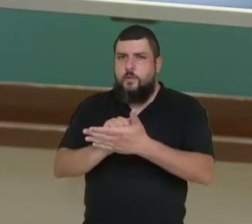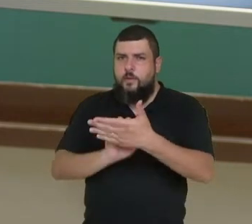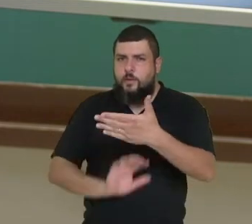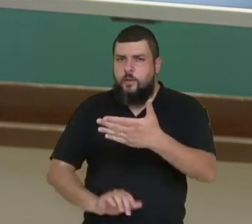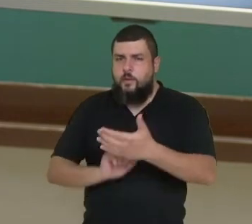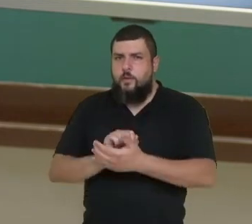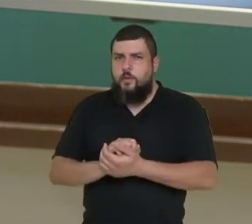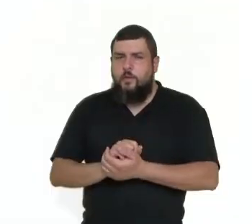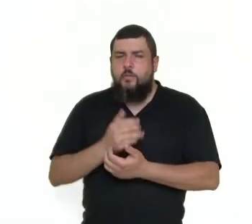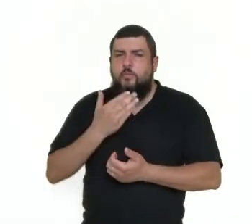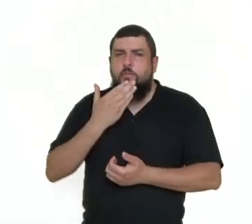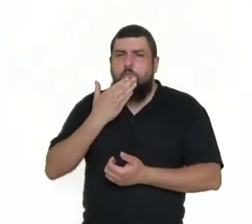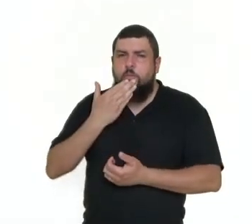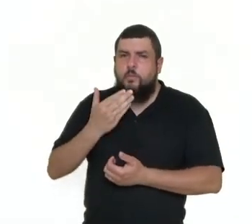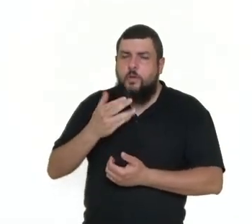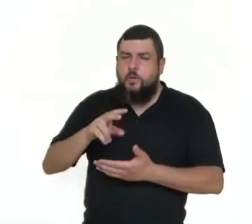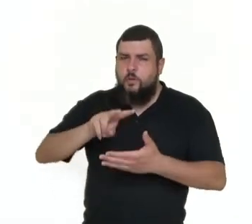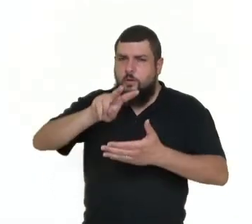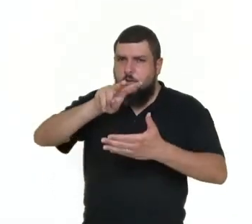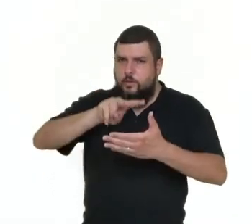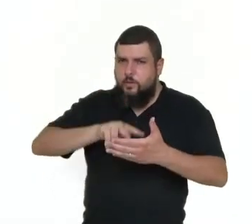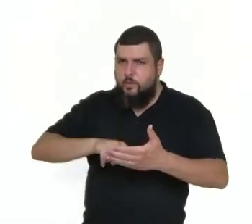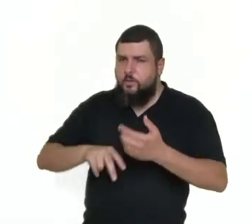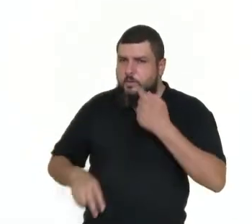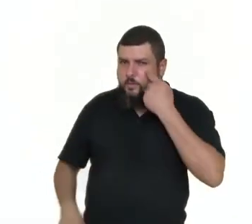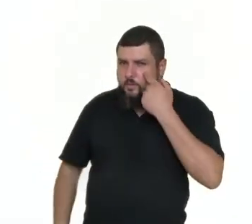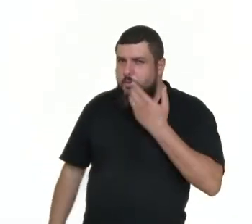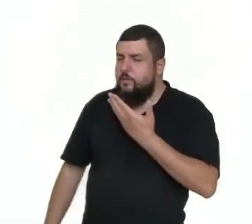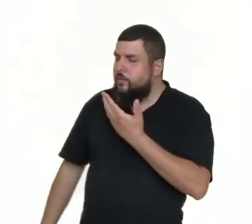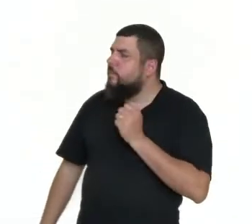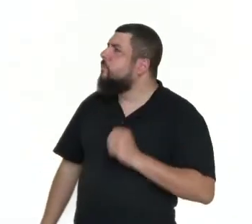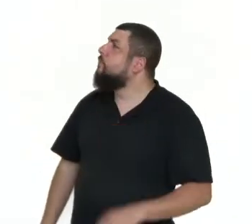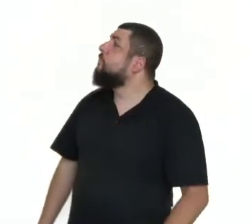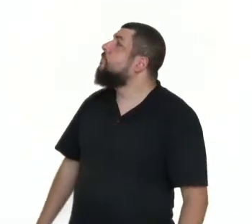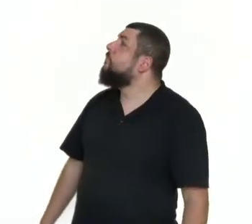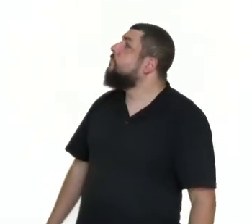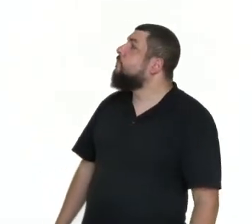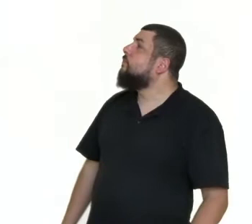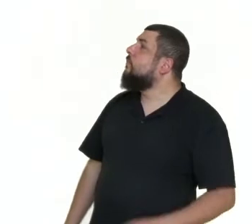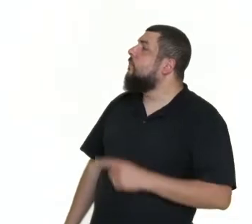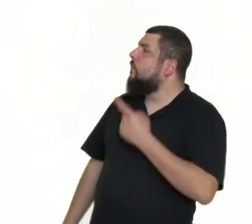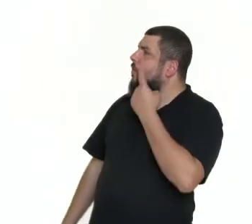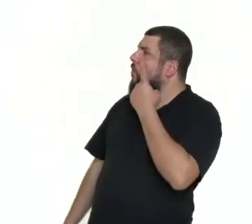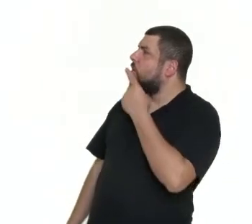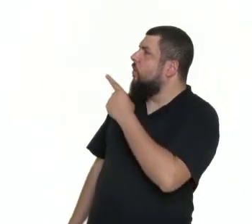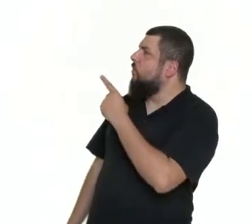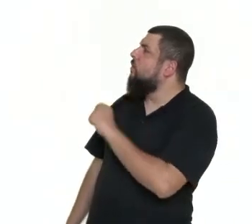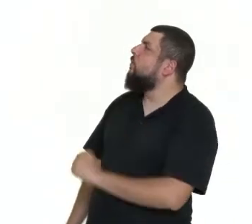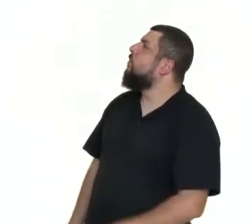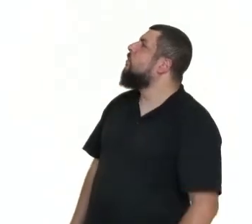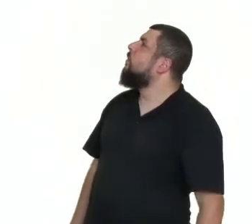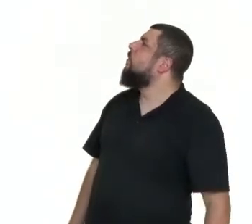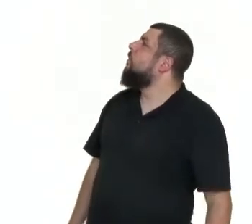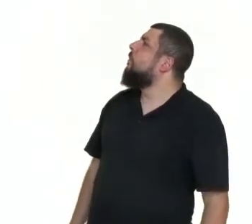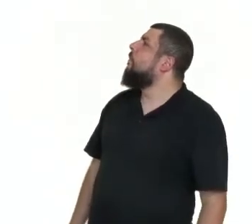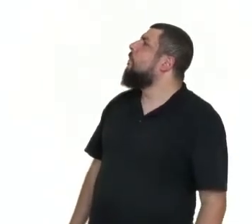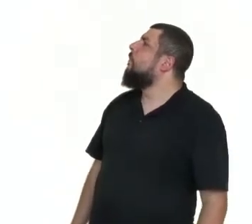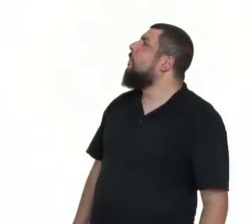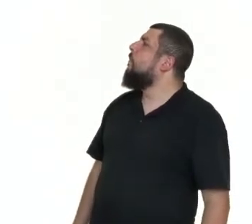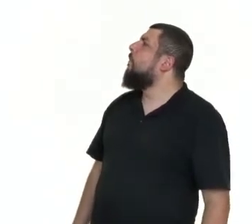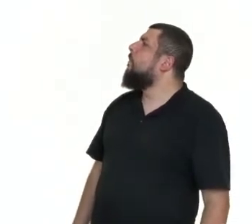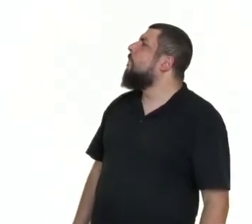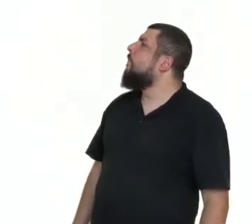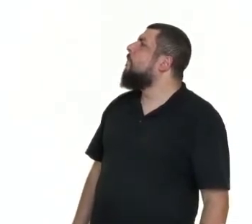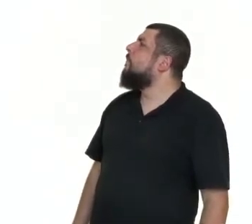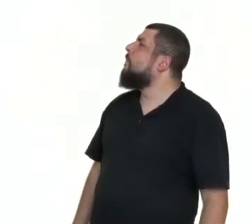gente releia aqui, né, esse fragmento que diz assim: se o prestador de serviço não cumprir com a obrigação, existem os